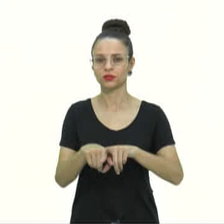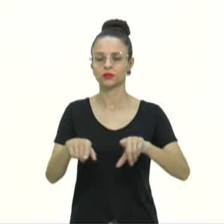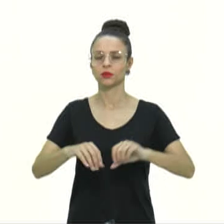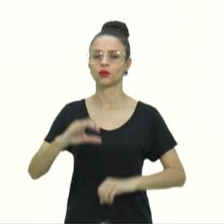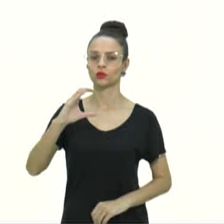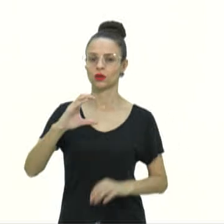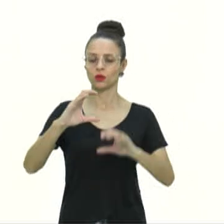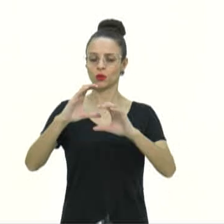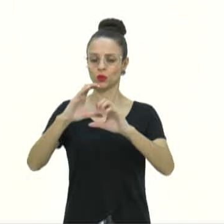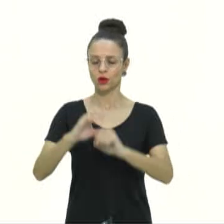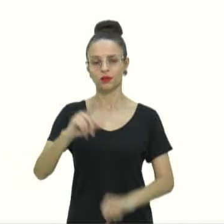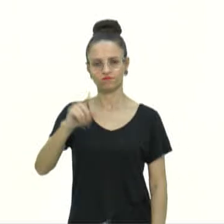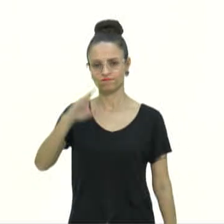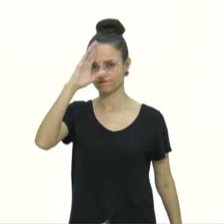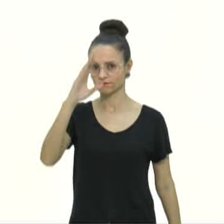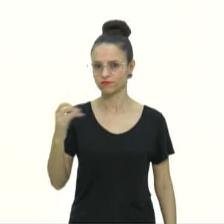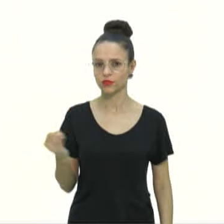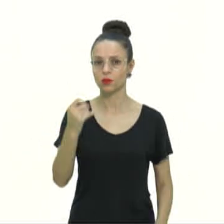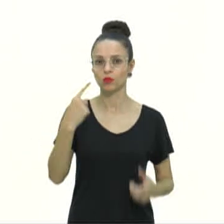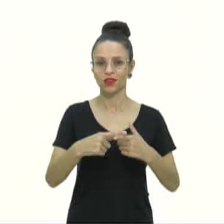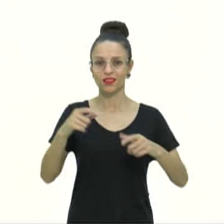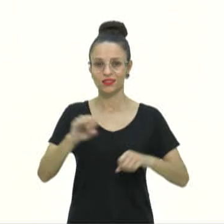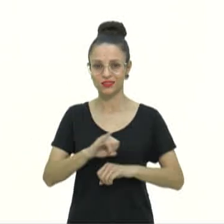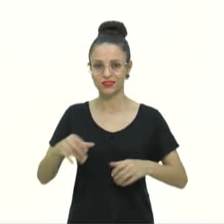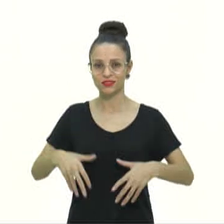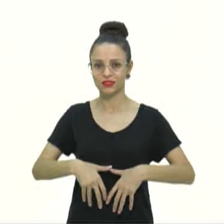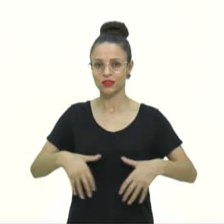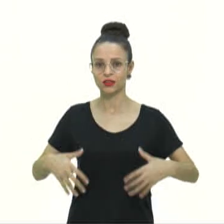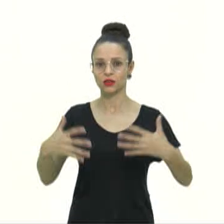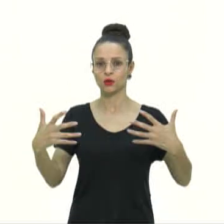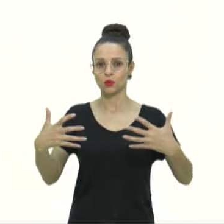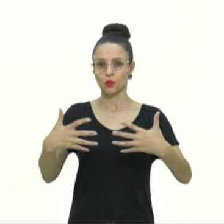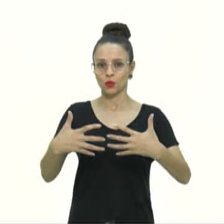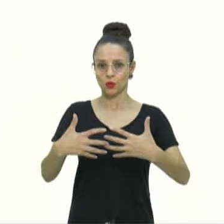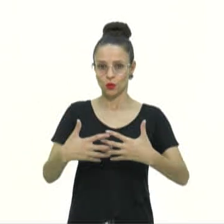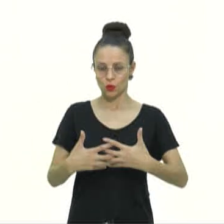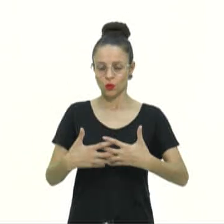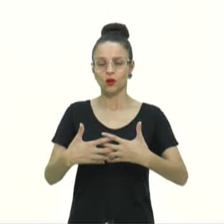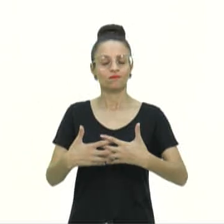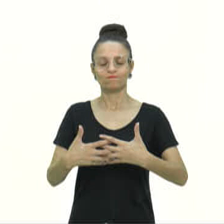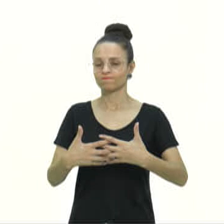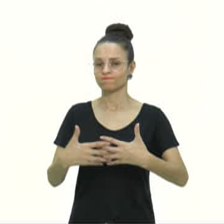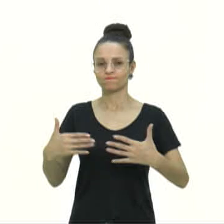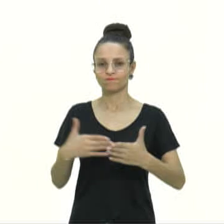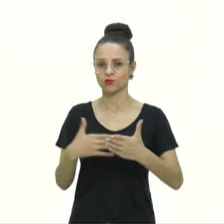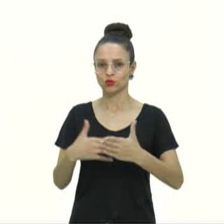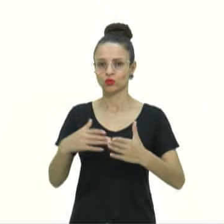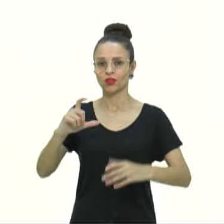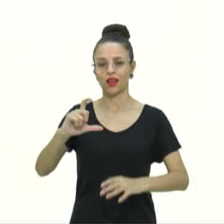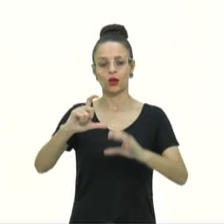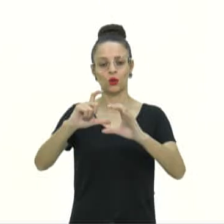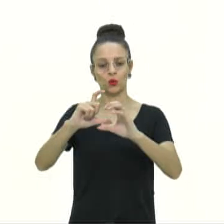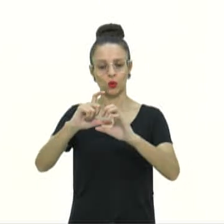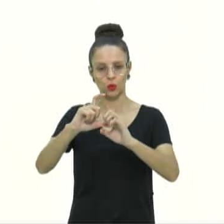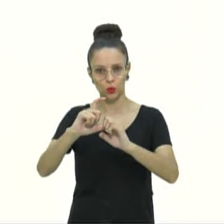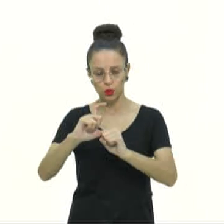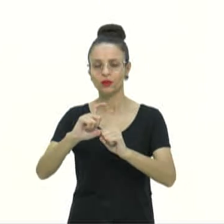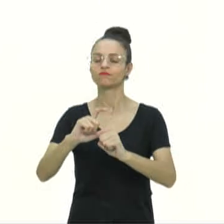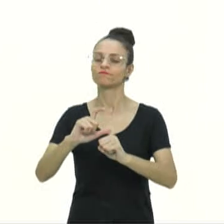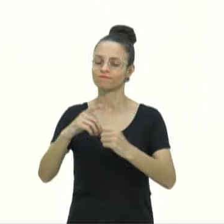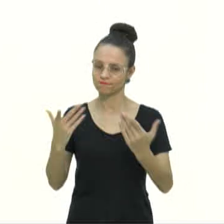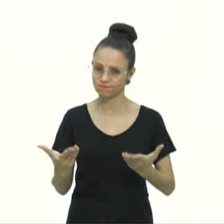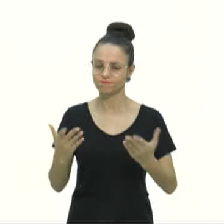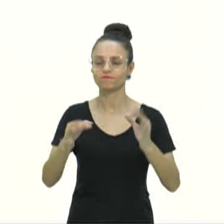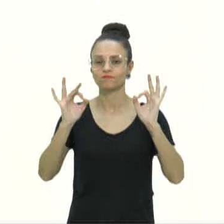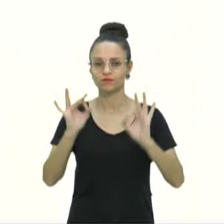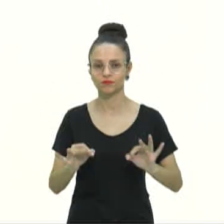que isso ocorra dessa forma, pois se a parede abdominal se contrai antes, ela impede que o diafragma desça de forma